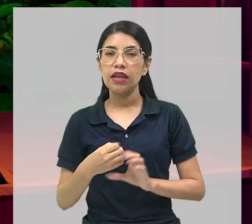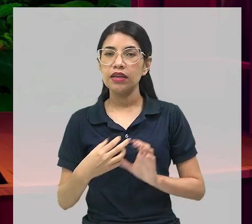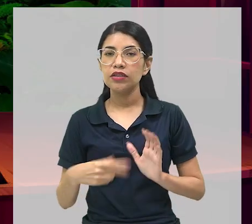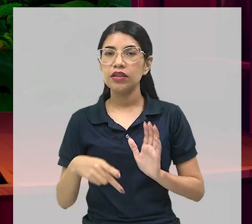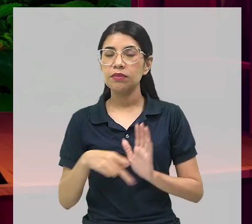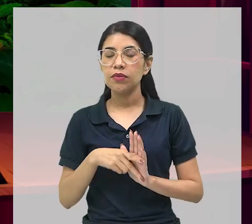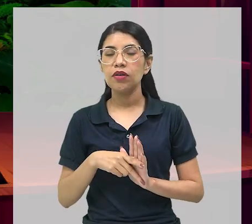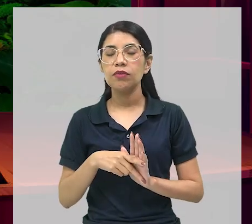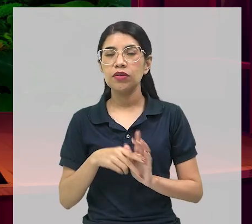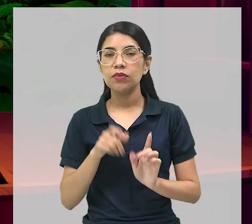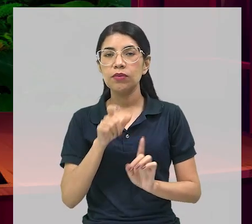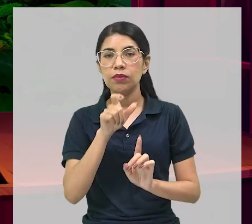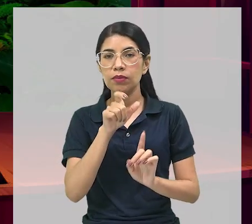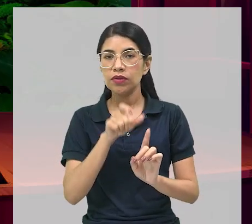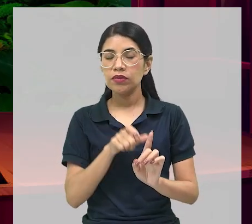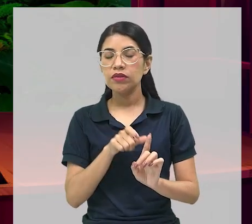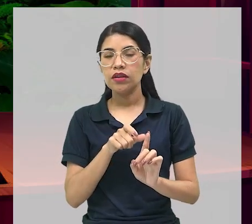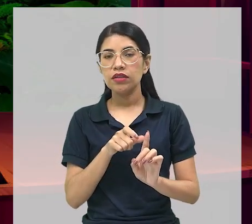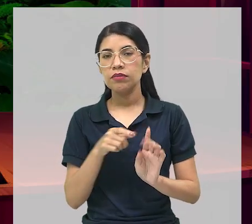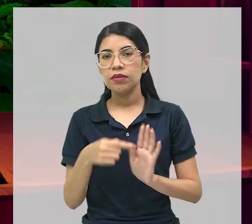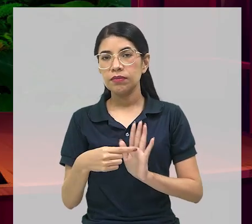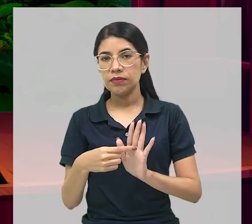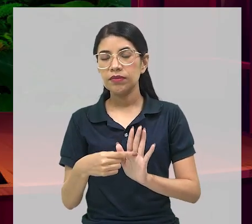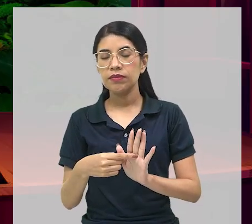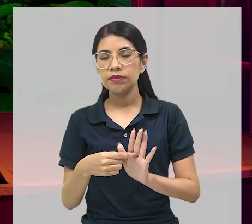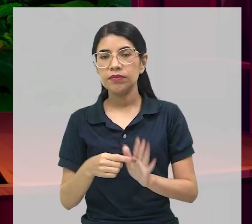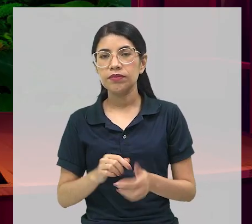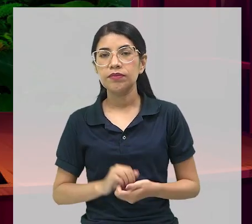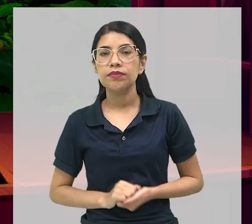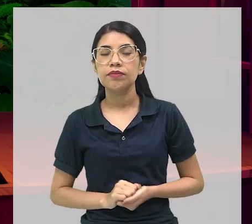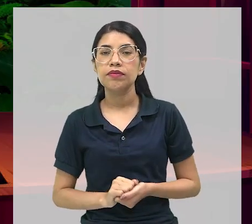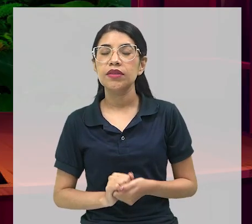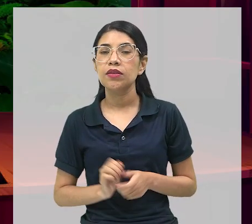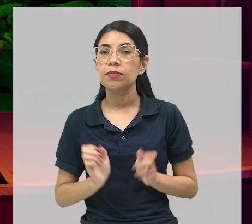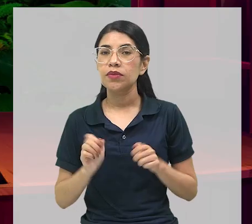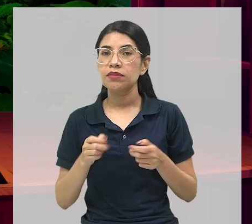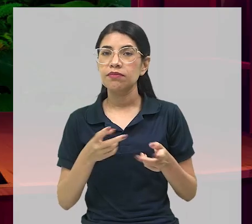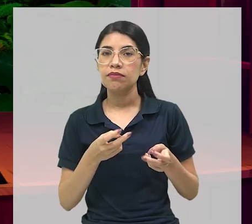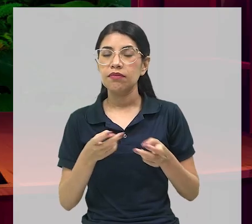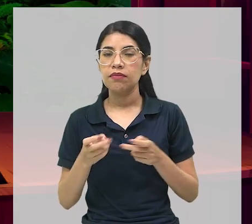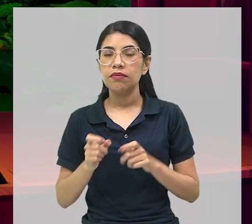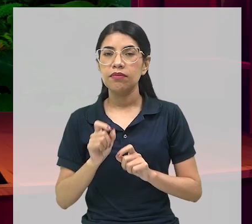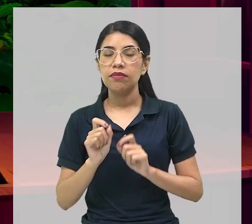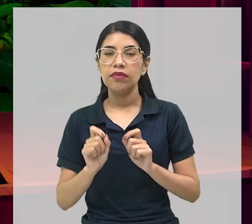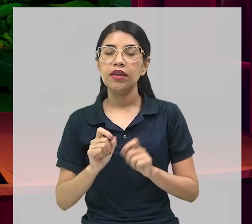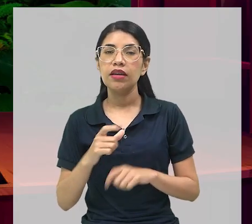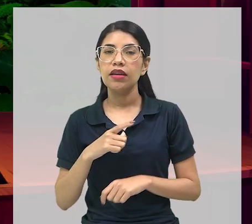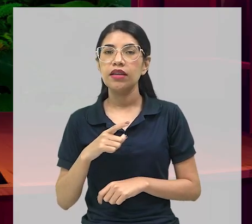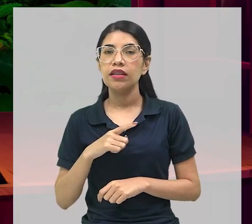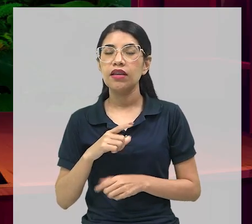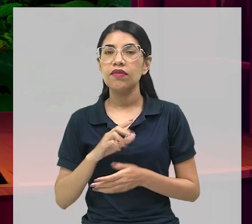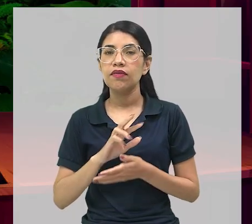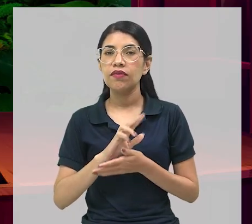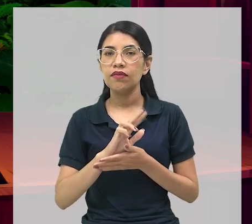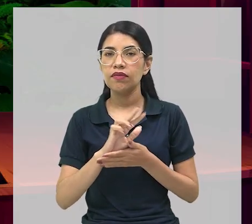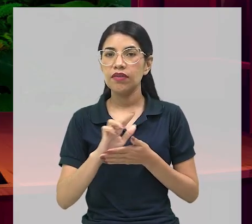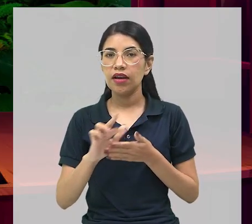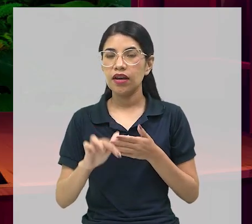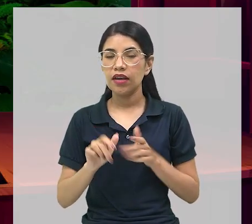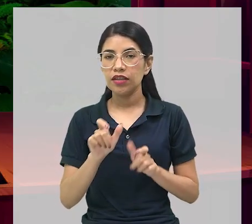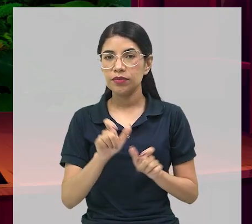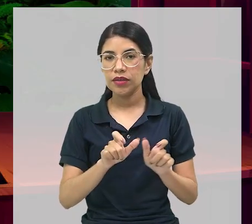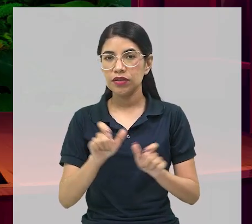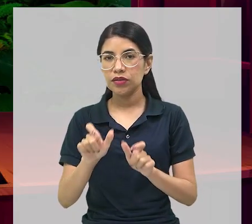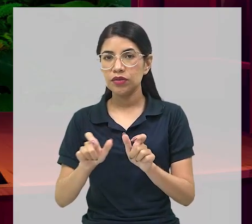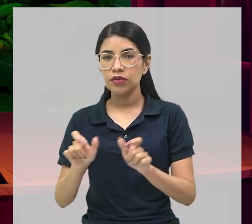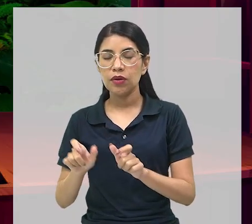aquela proposta, né? Então, a gente já consegue identificar aqui que existe um conjunto de pessoas que